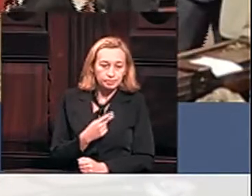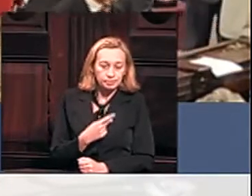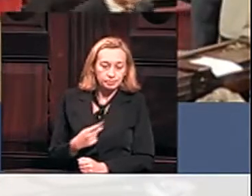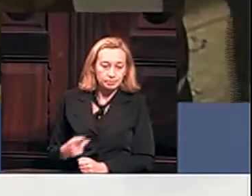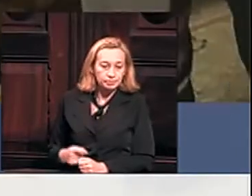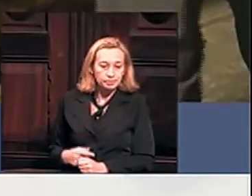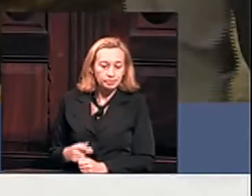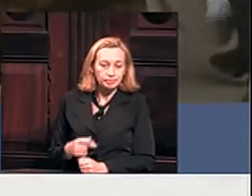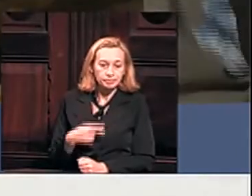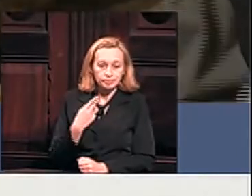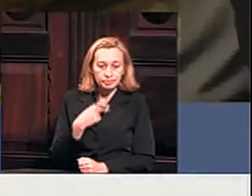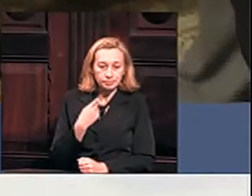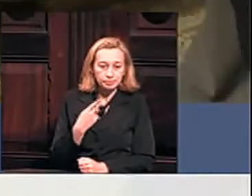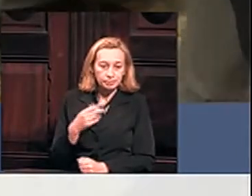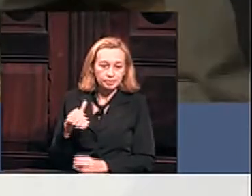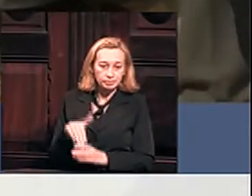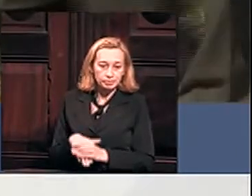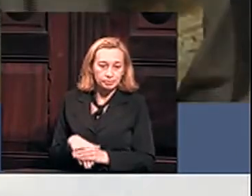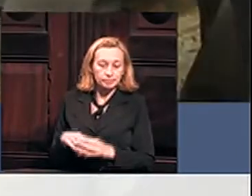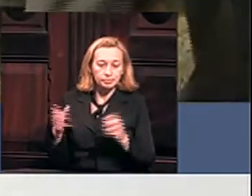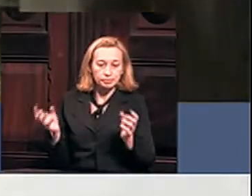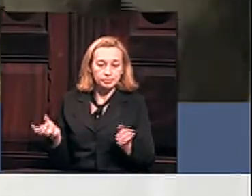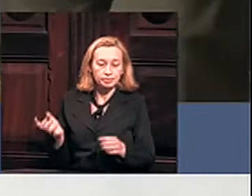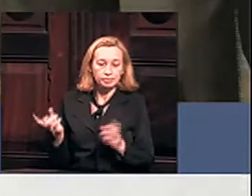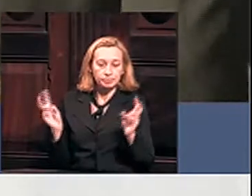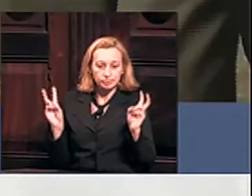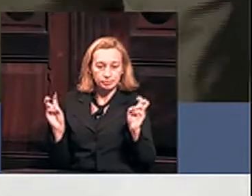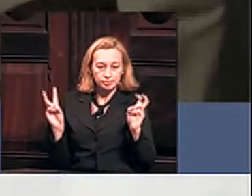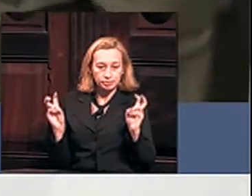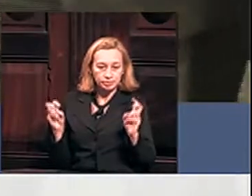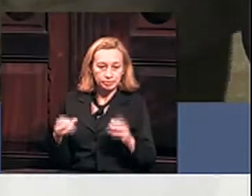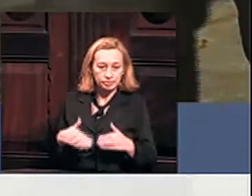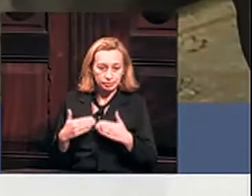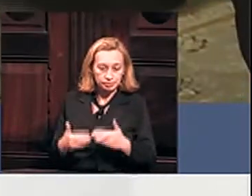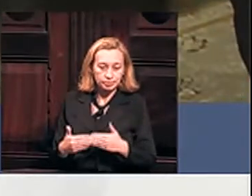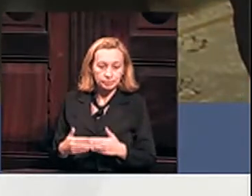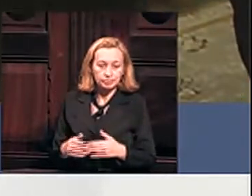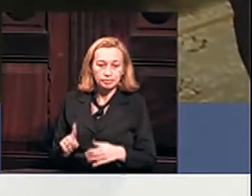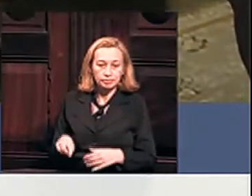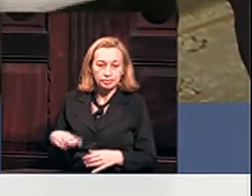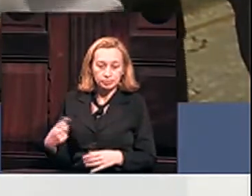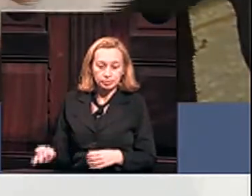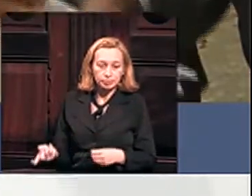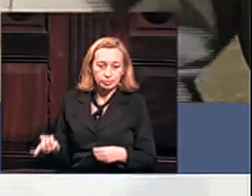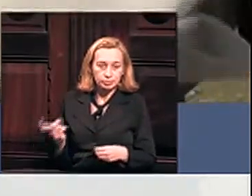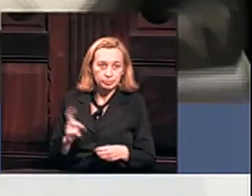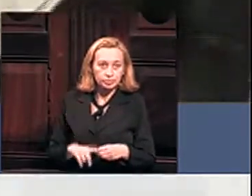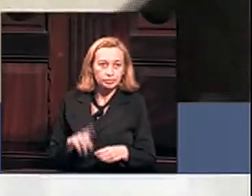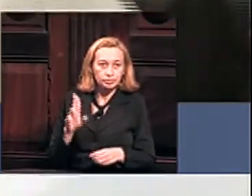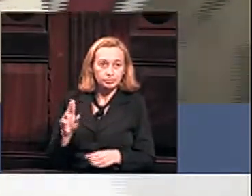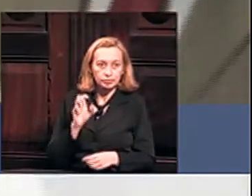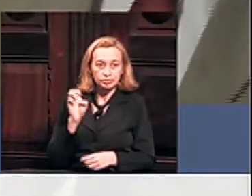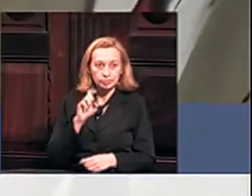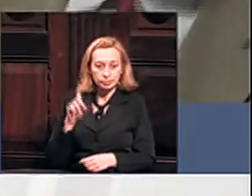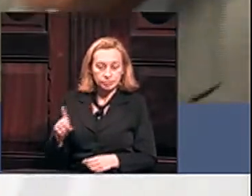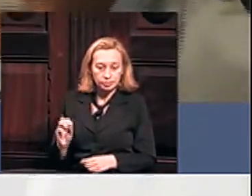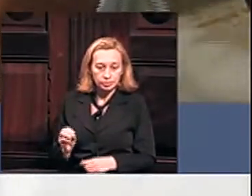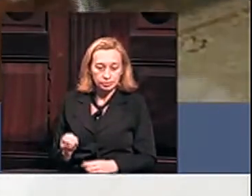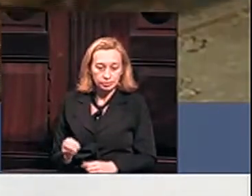voto sobre essa matéria seguinte se desse depois da votação da UESO, senão a sessão vai